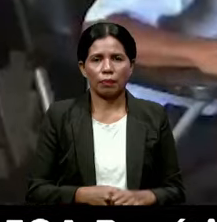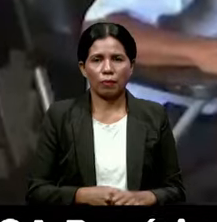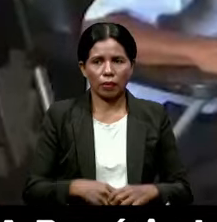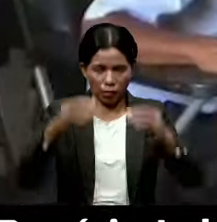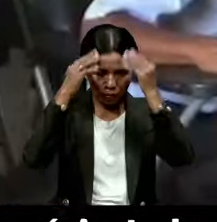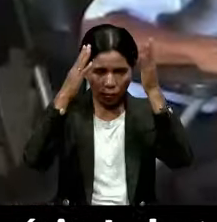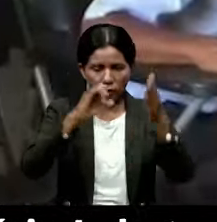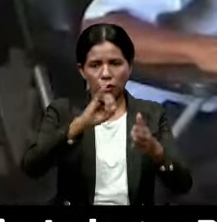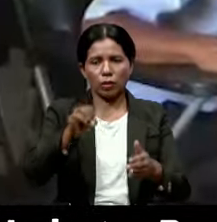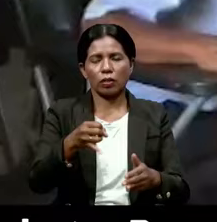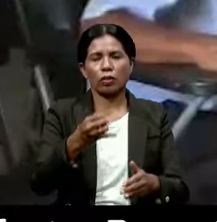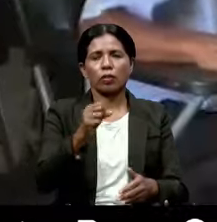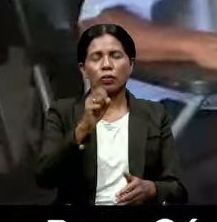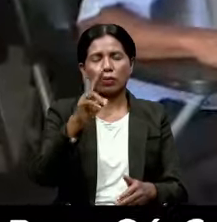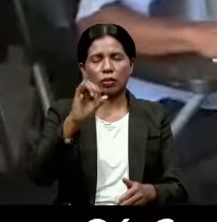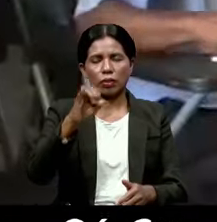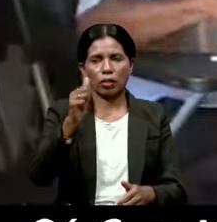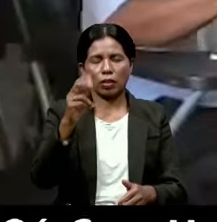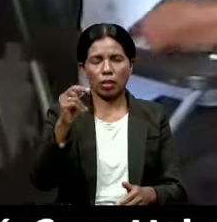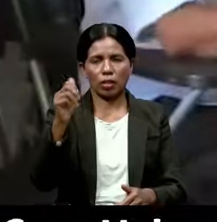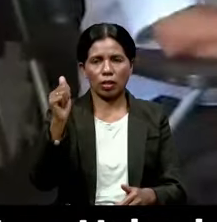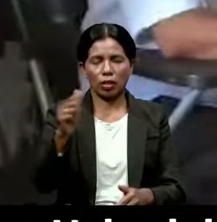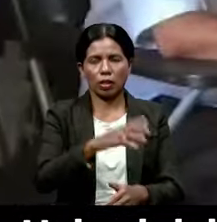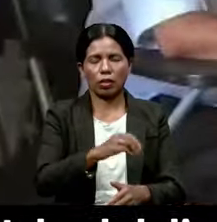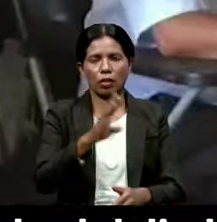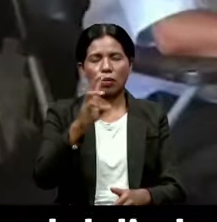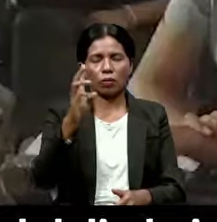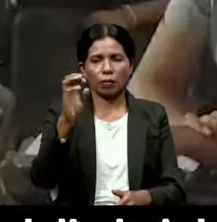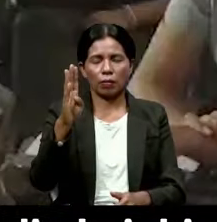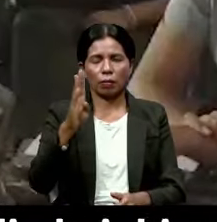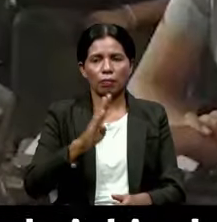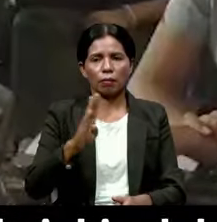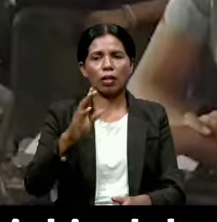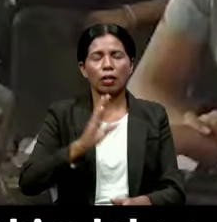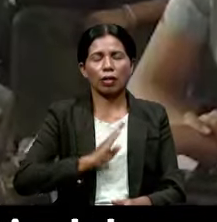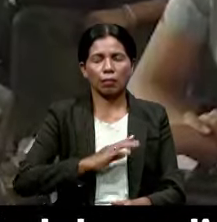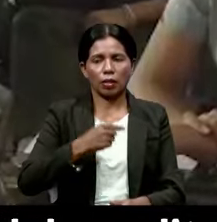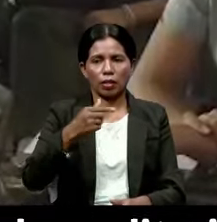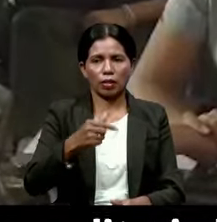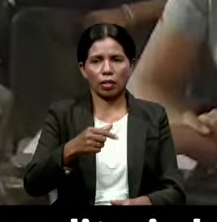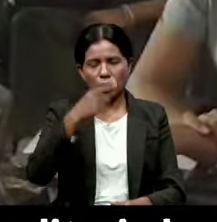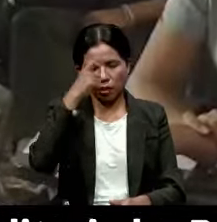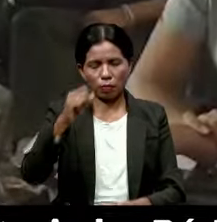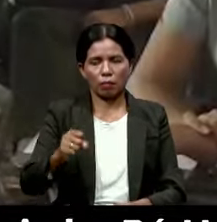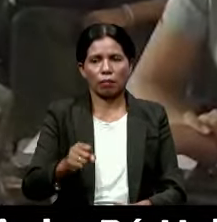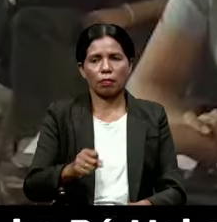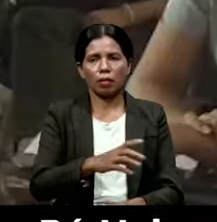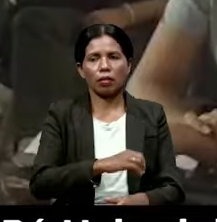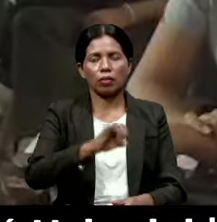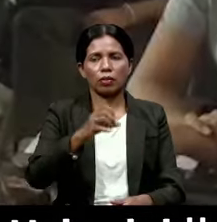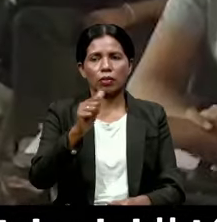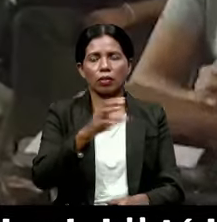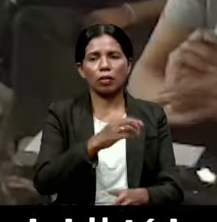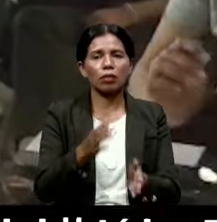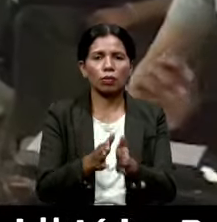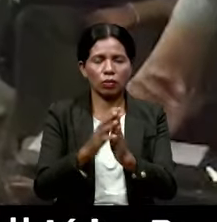Professora Susana Batista Freitas, Sehanorin em Escola Básica Uaiburu, Bahia, mas bem tambahó condição grávida. Susana Batista Freitas,